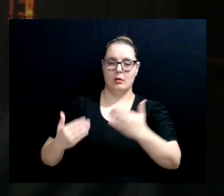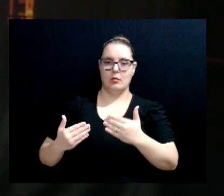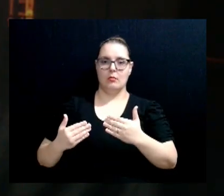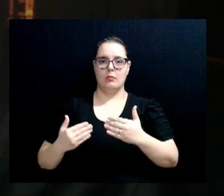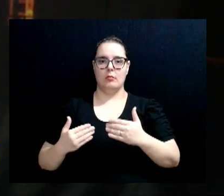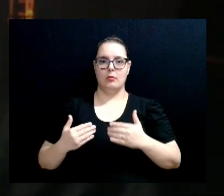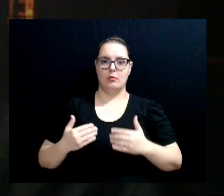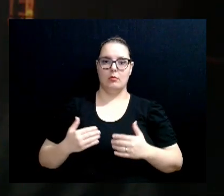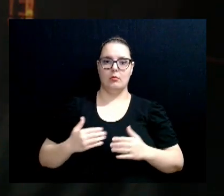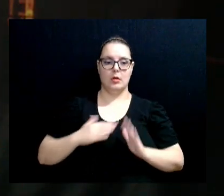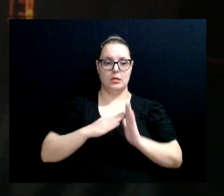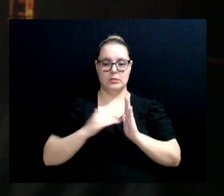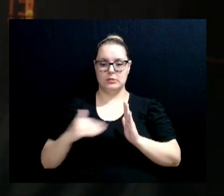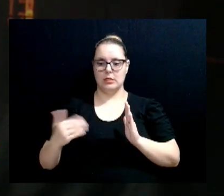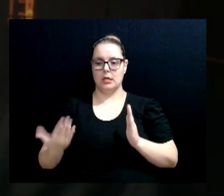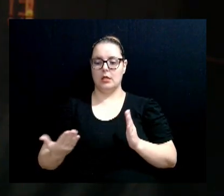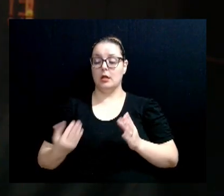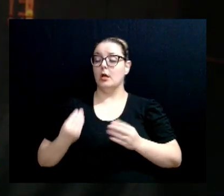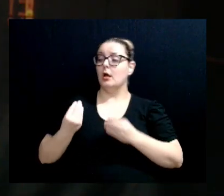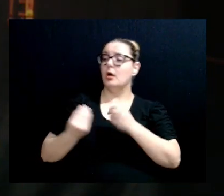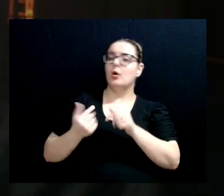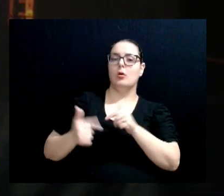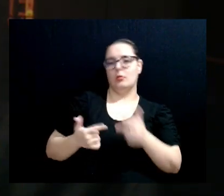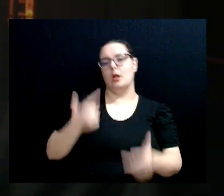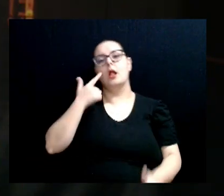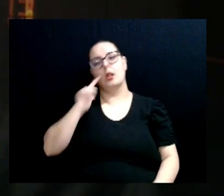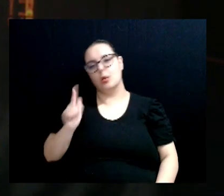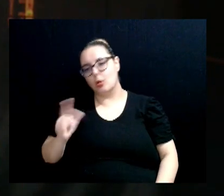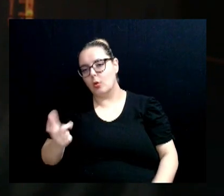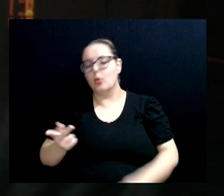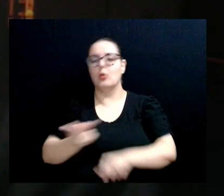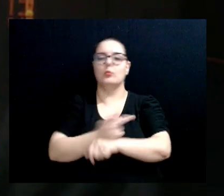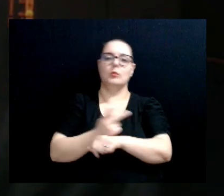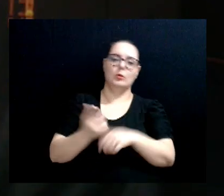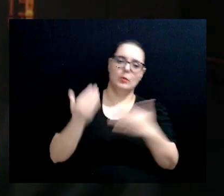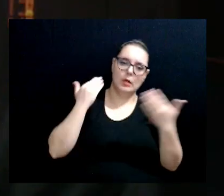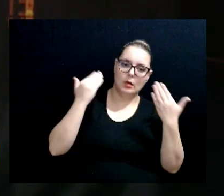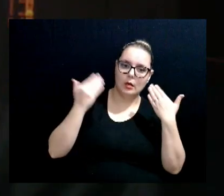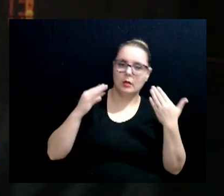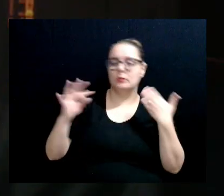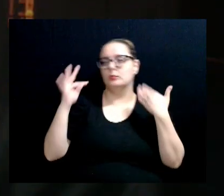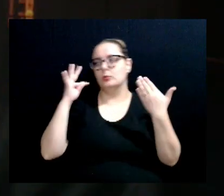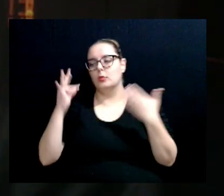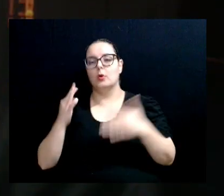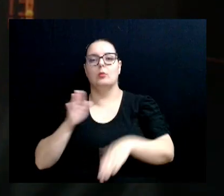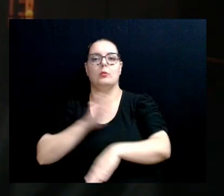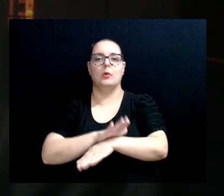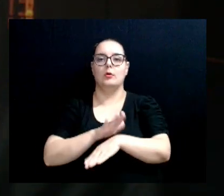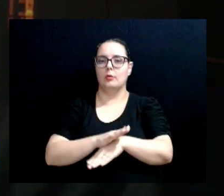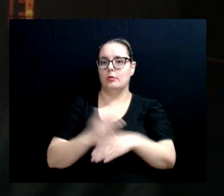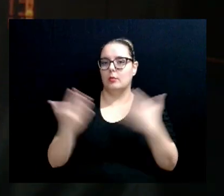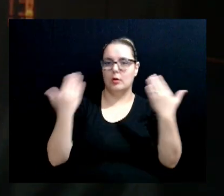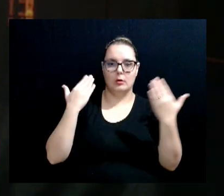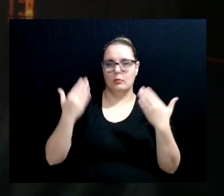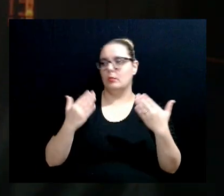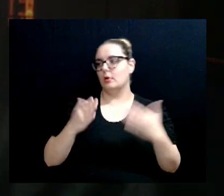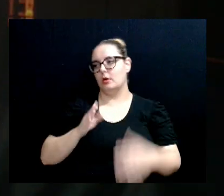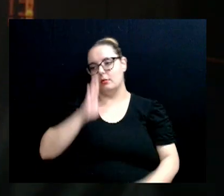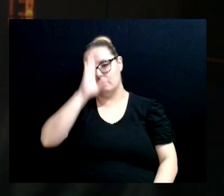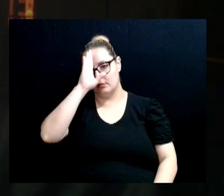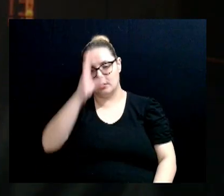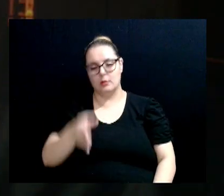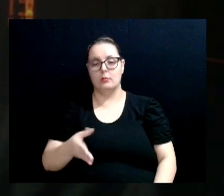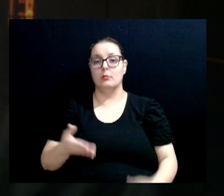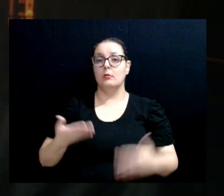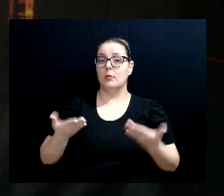gente deve trabalhar isso? Claro, buscar uma terapia, buscar um auxílio psicológico é primordial, mas se de repente eu não